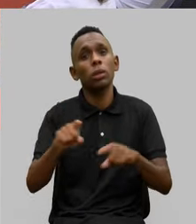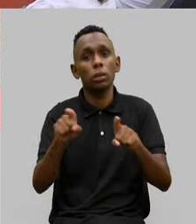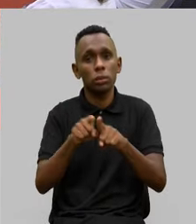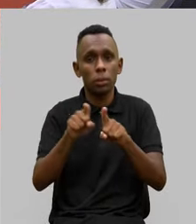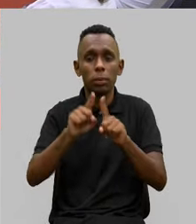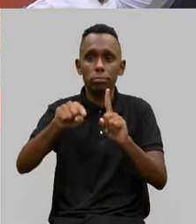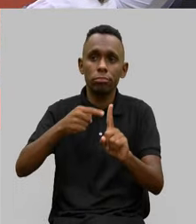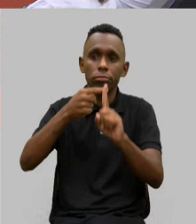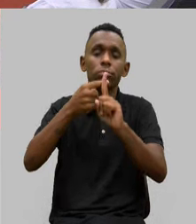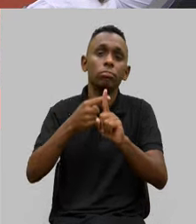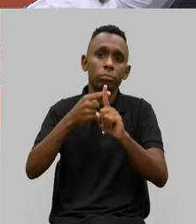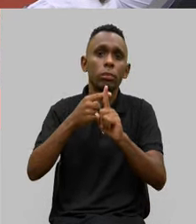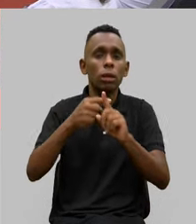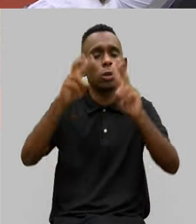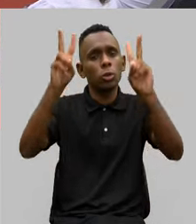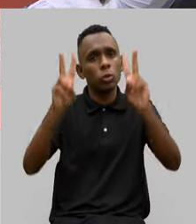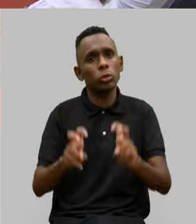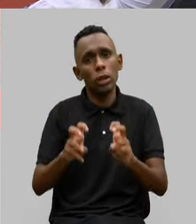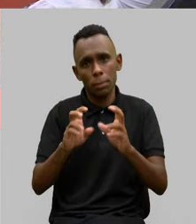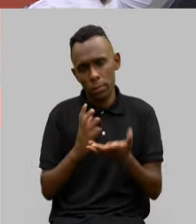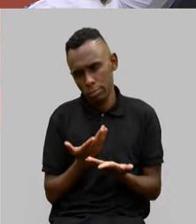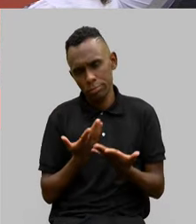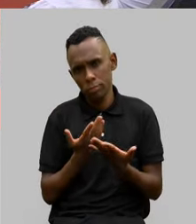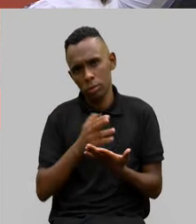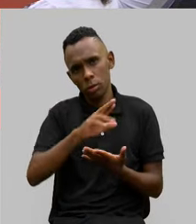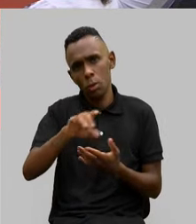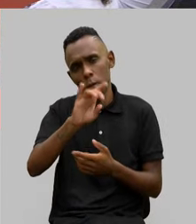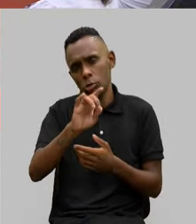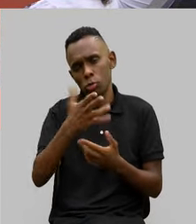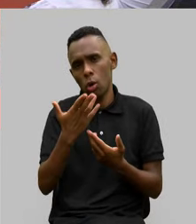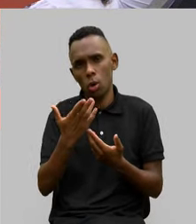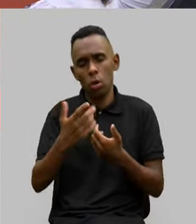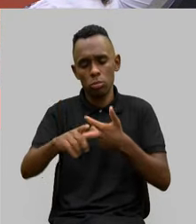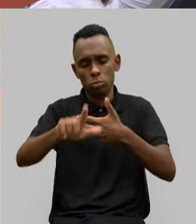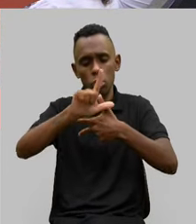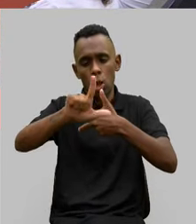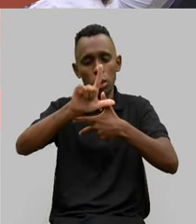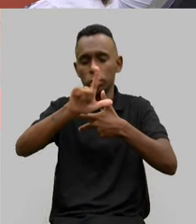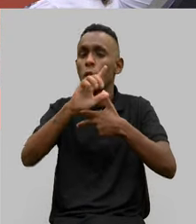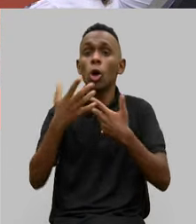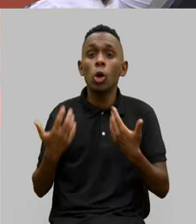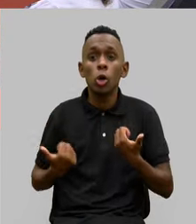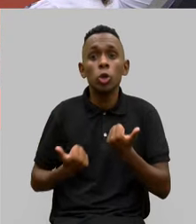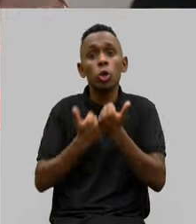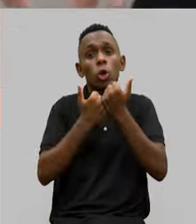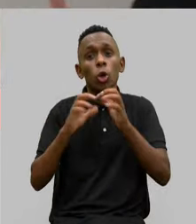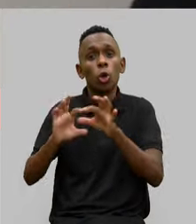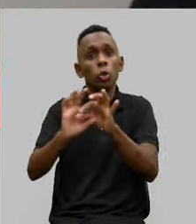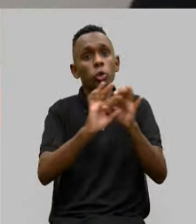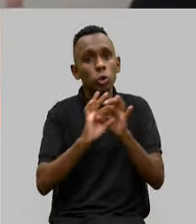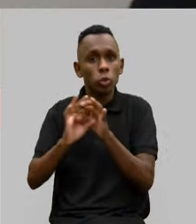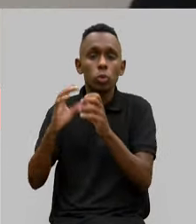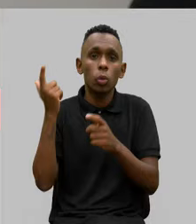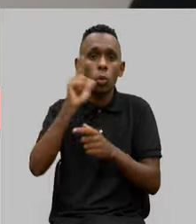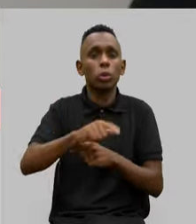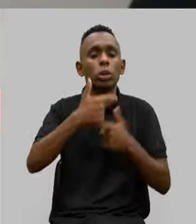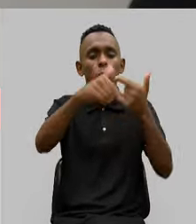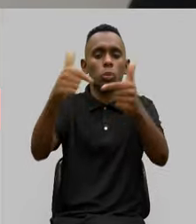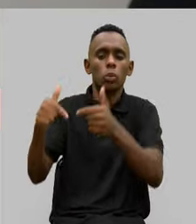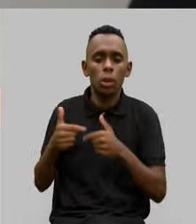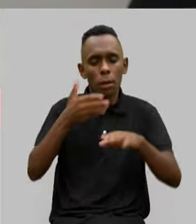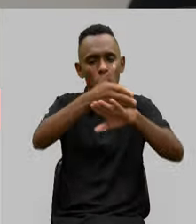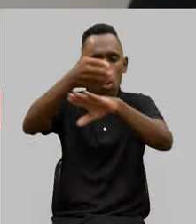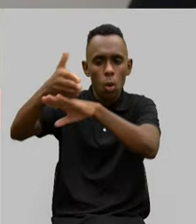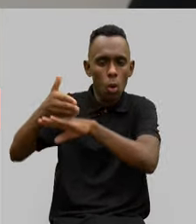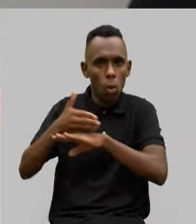potencializando a pauta não só no no legislativo eu acho que quando a gente junta força a gente consegue atuar em muitos mais